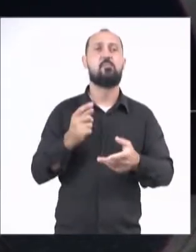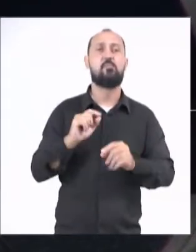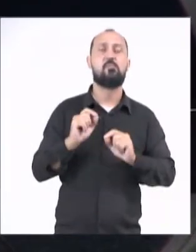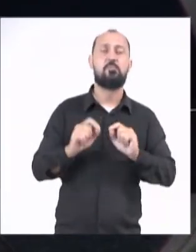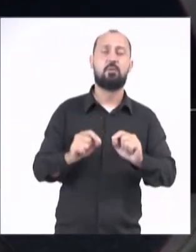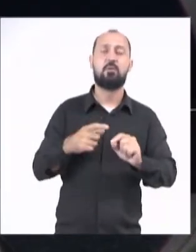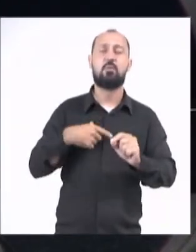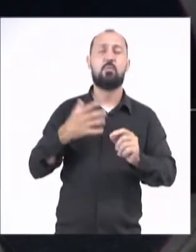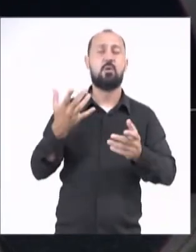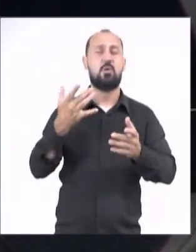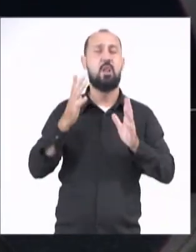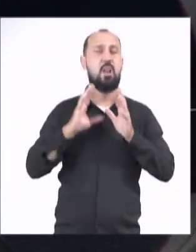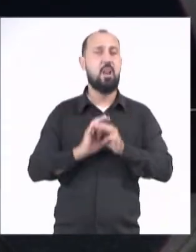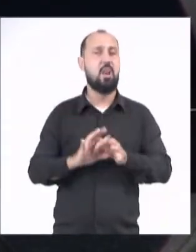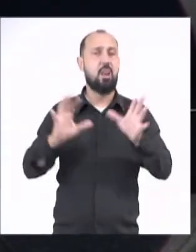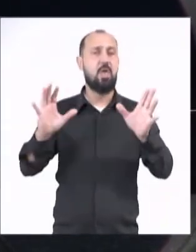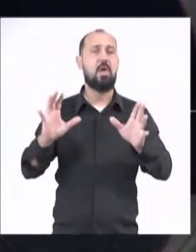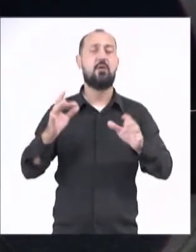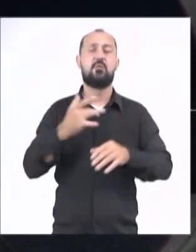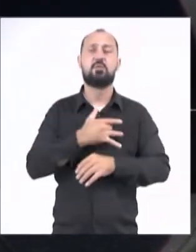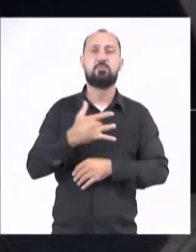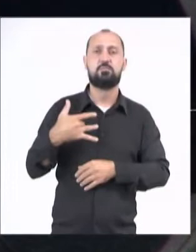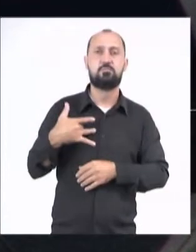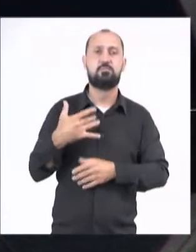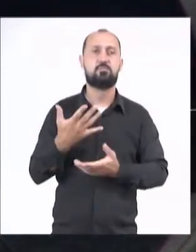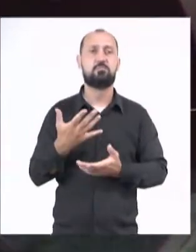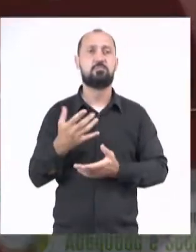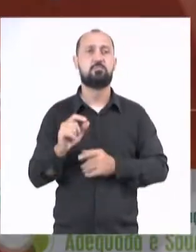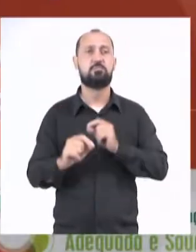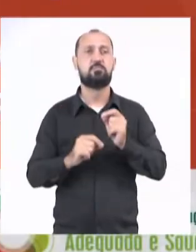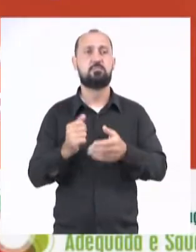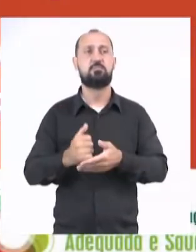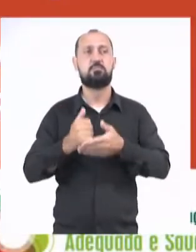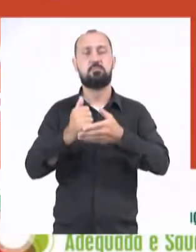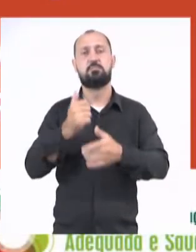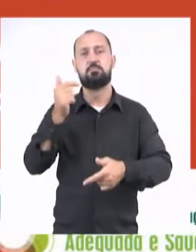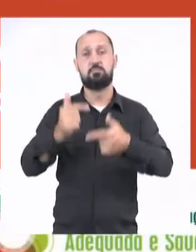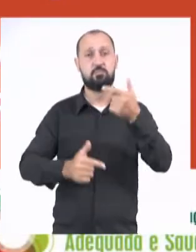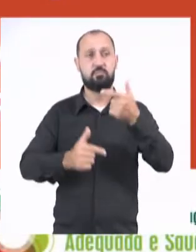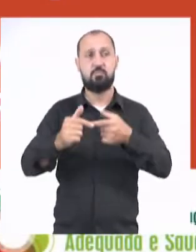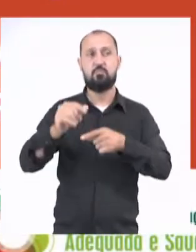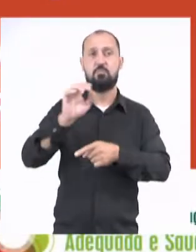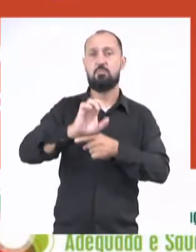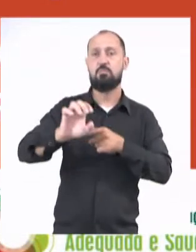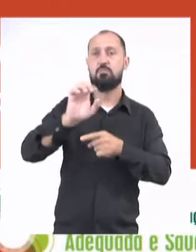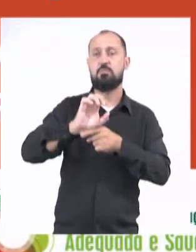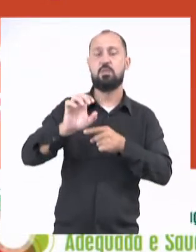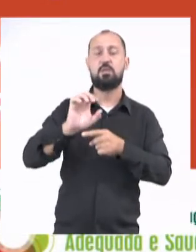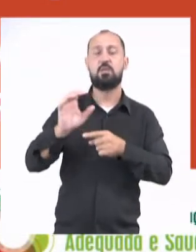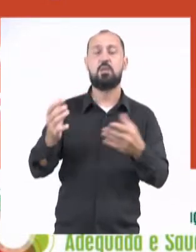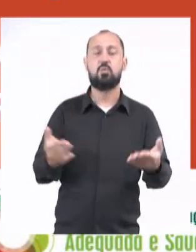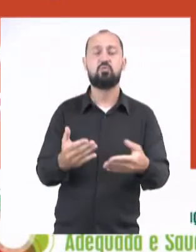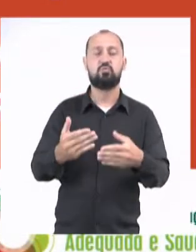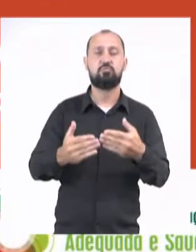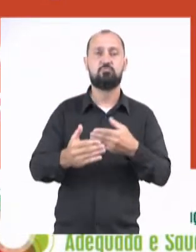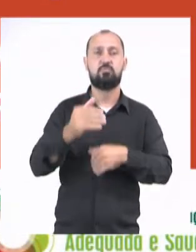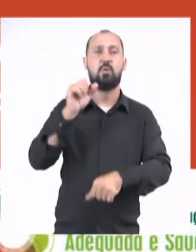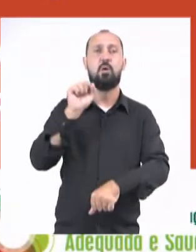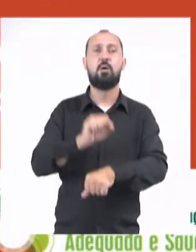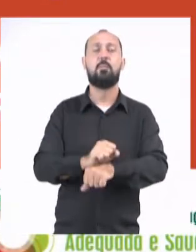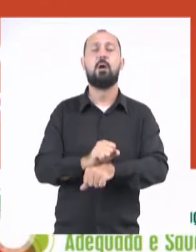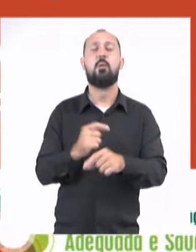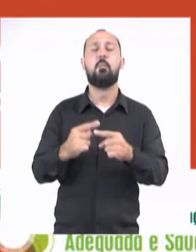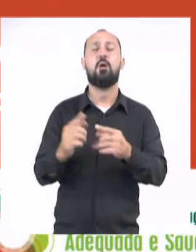digna, saudável, né? Exatamente, uma política estadual que não pare em nome de